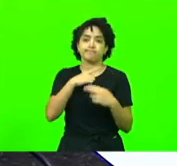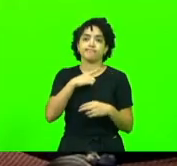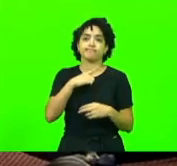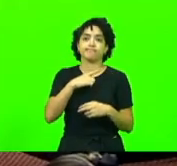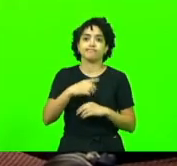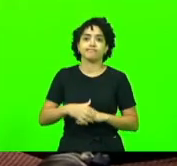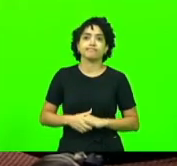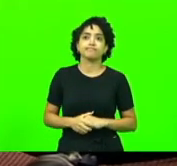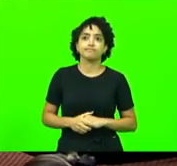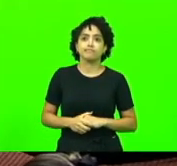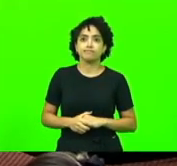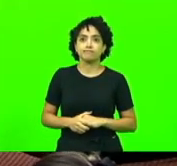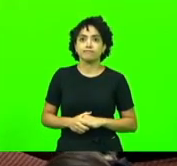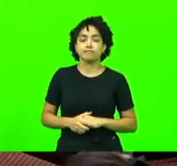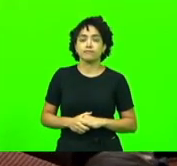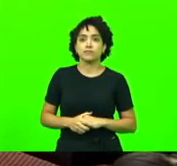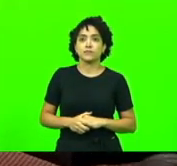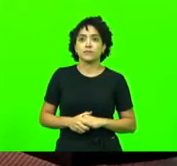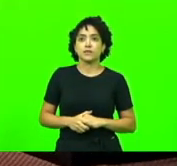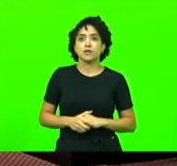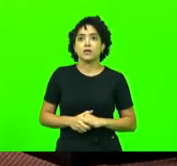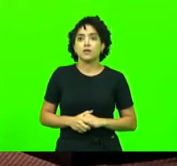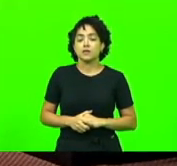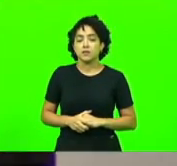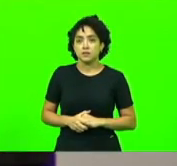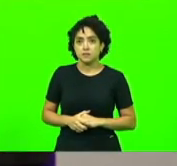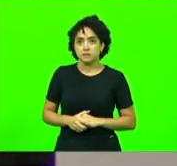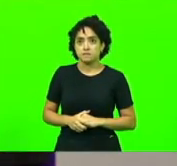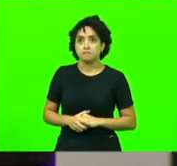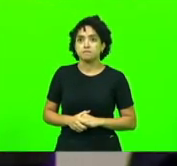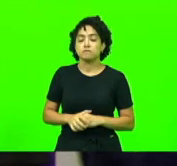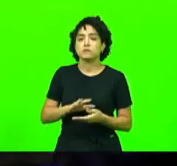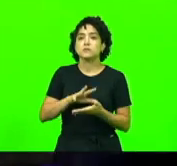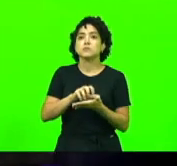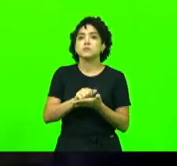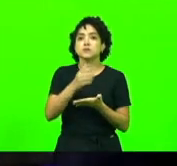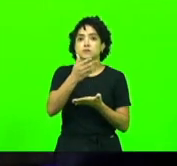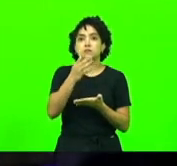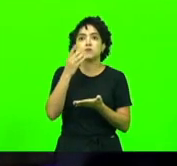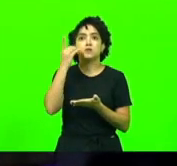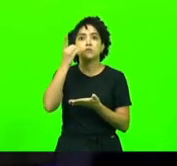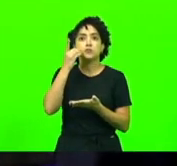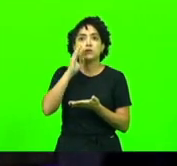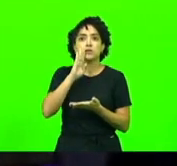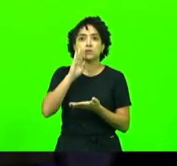Obrigado. Obrigado, deputado Fernando. Ainda inscrito o deputado Bruno.